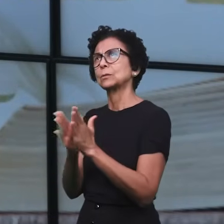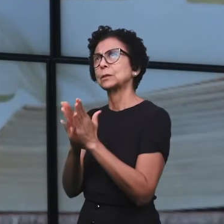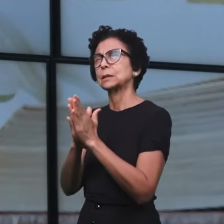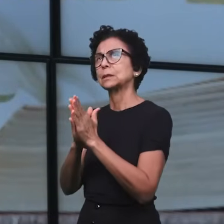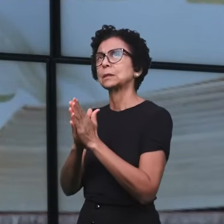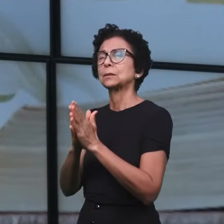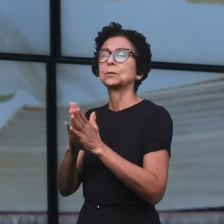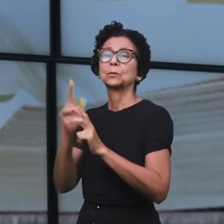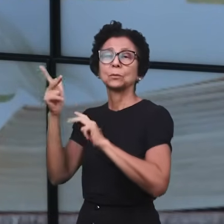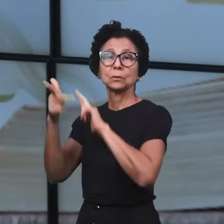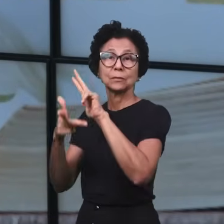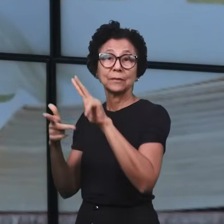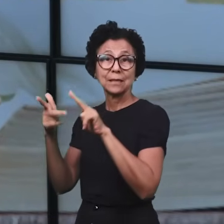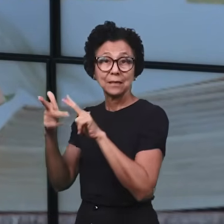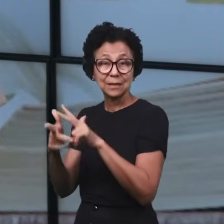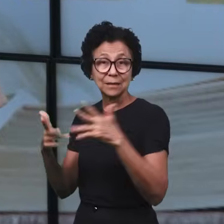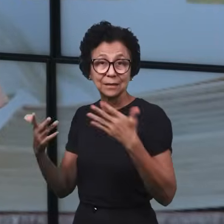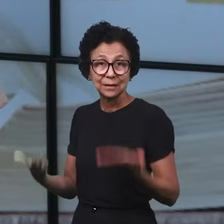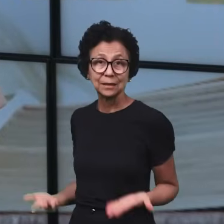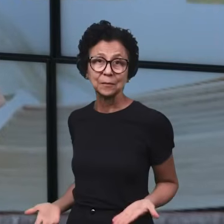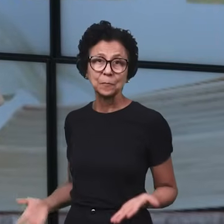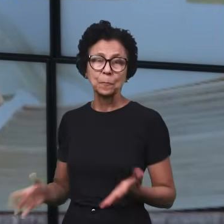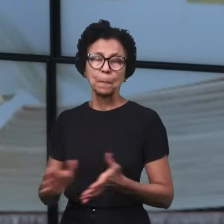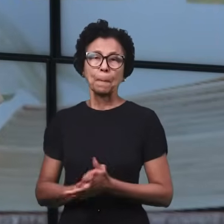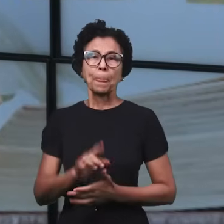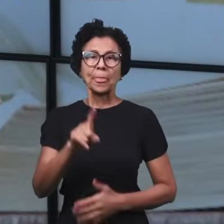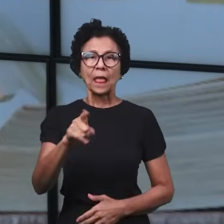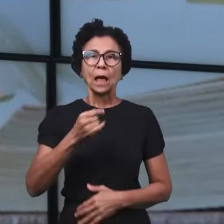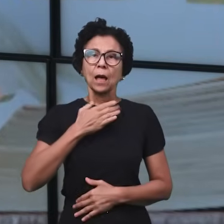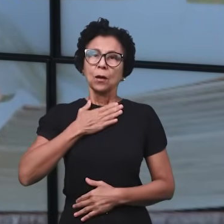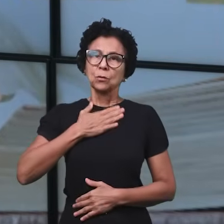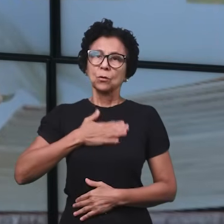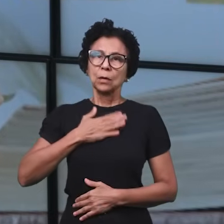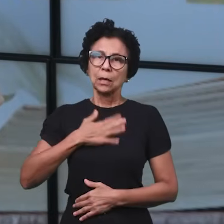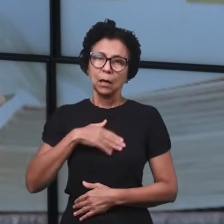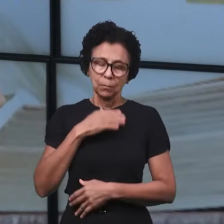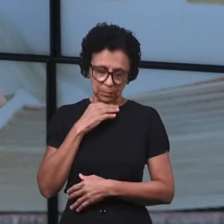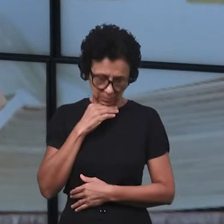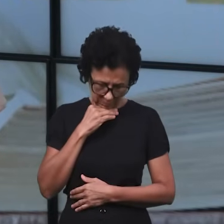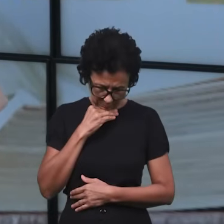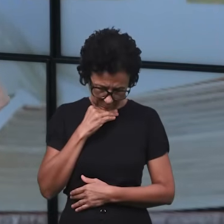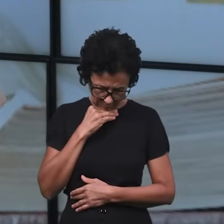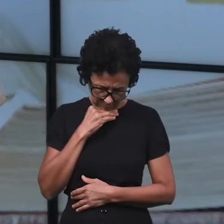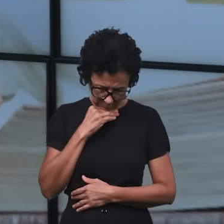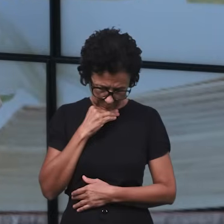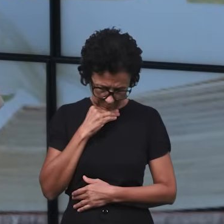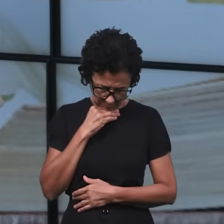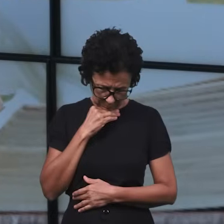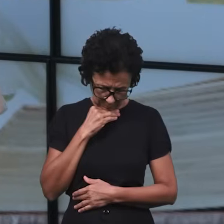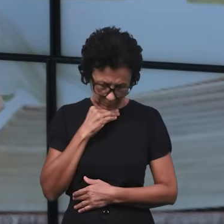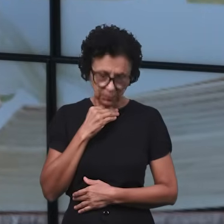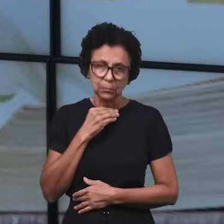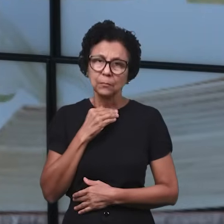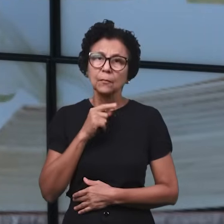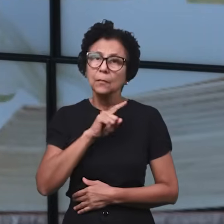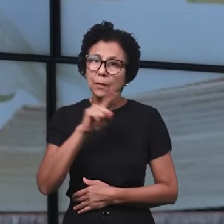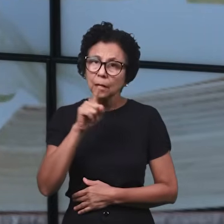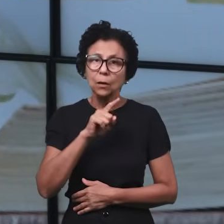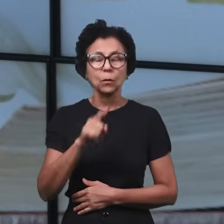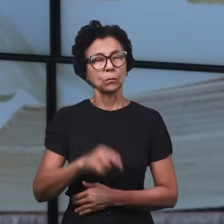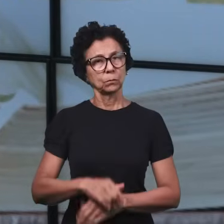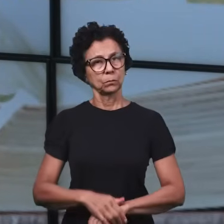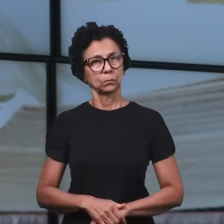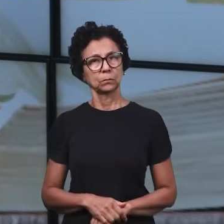um homem manso. Então, ser manso não é você abaixar a cabeça todo o tempo e não falar nada, não.